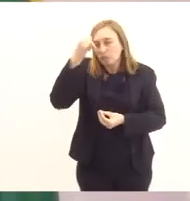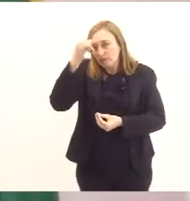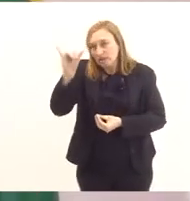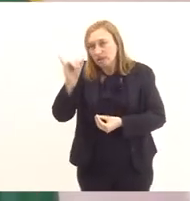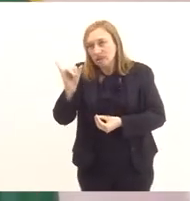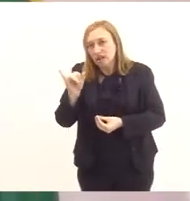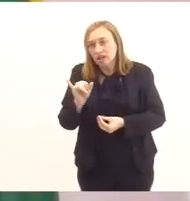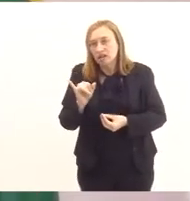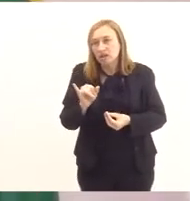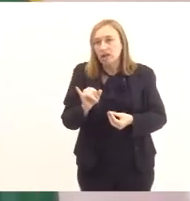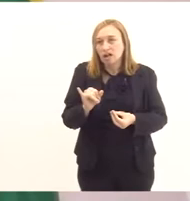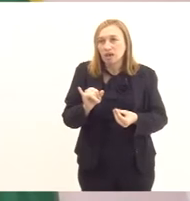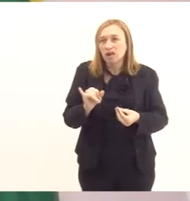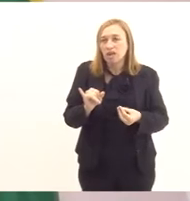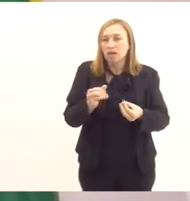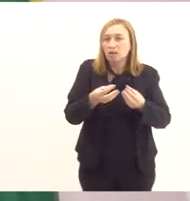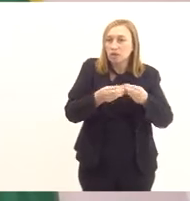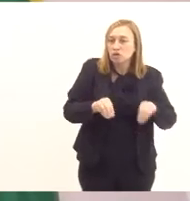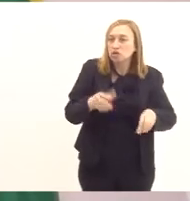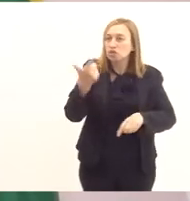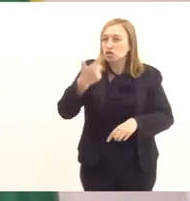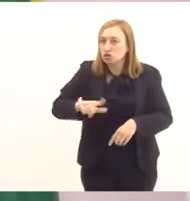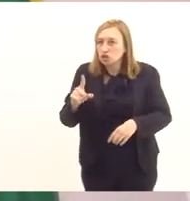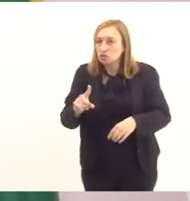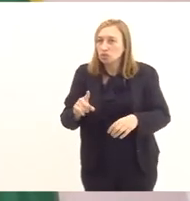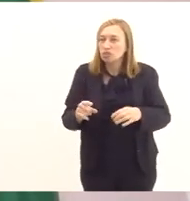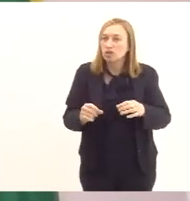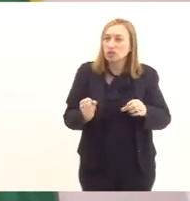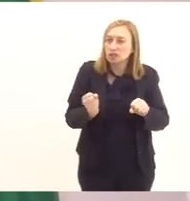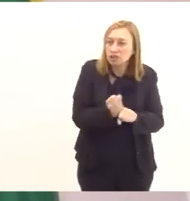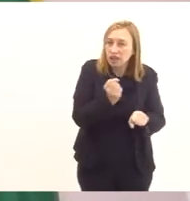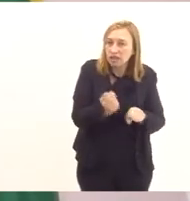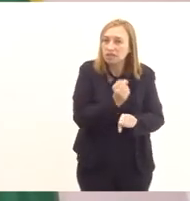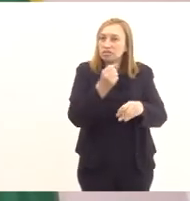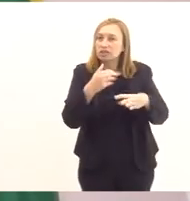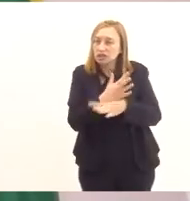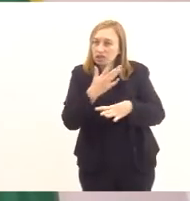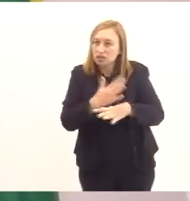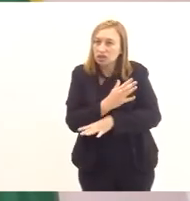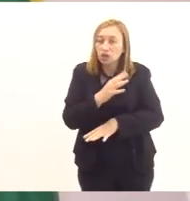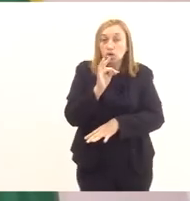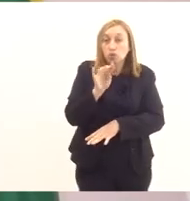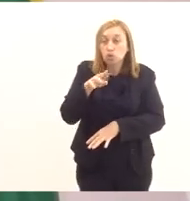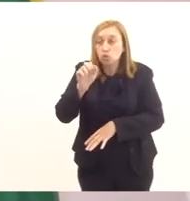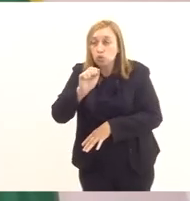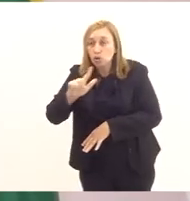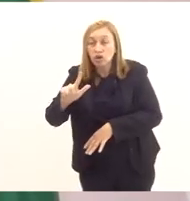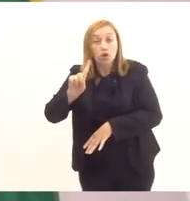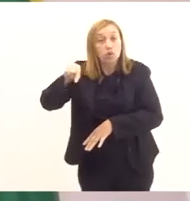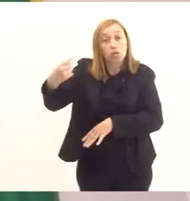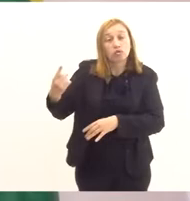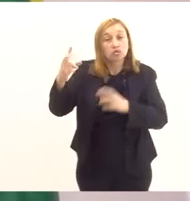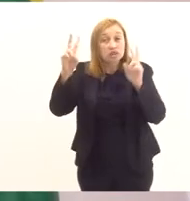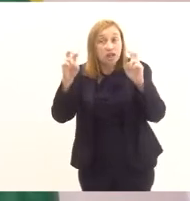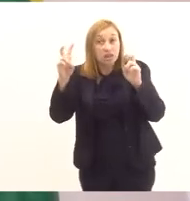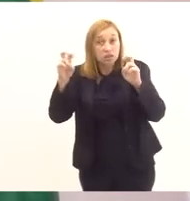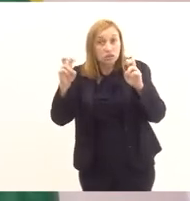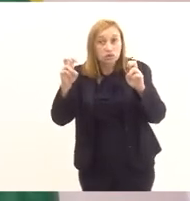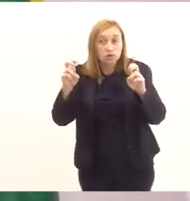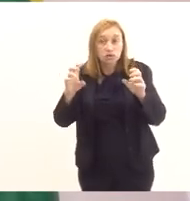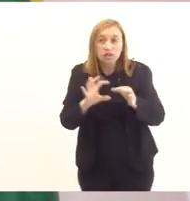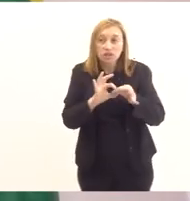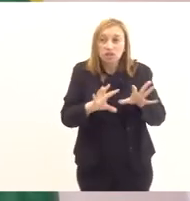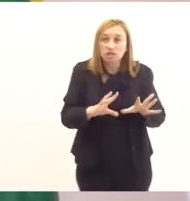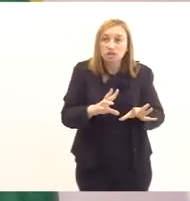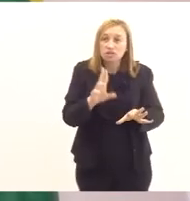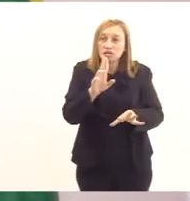futuras catástrofes Estamos tratando da reconstrução física da cidade do túnel extravasor de outras questões que deixaram